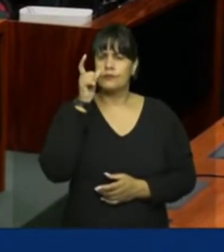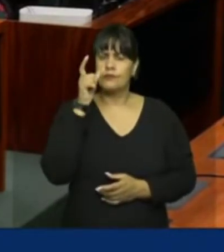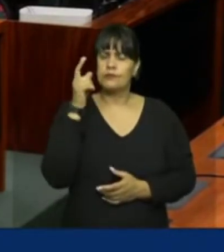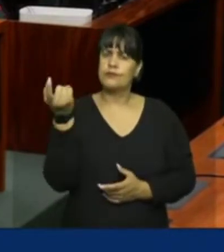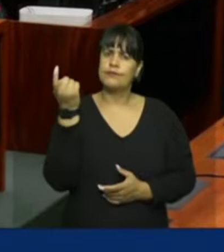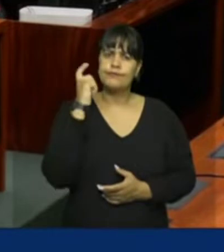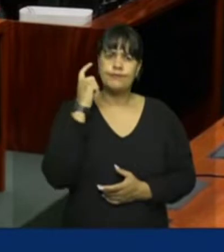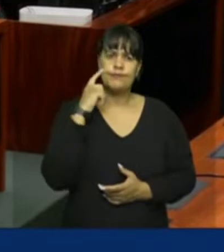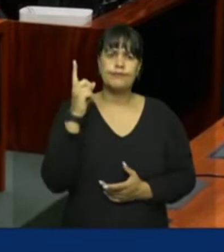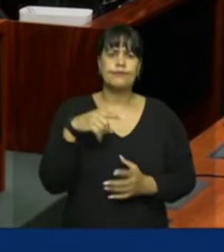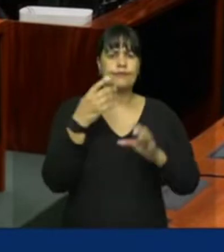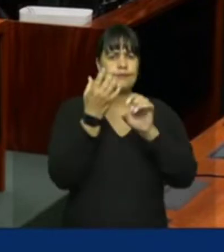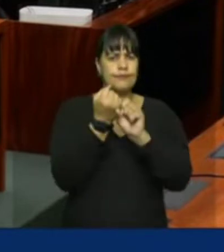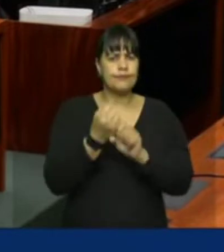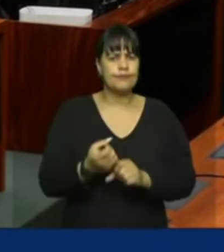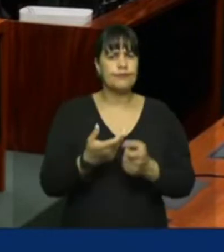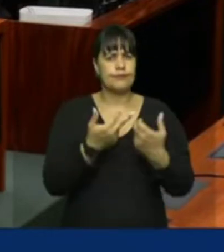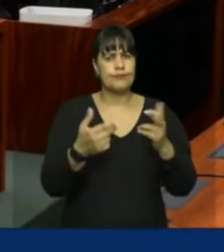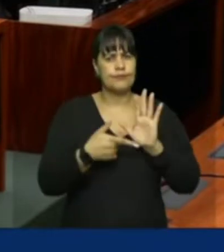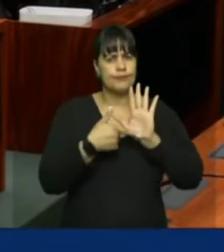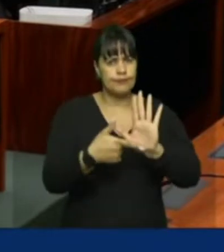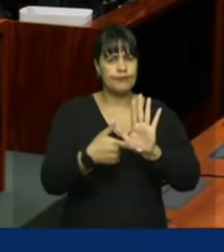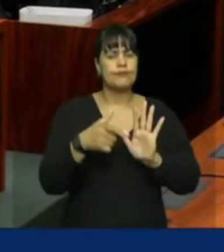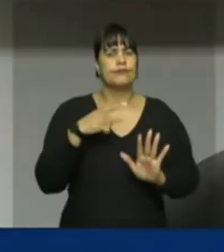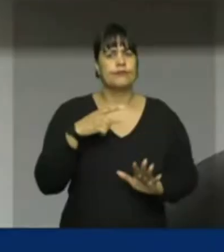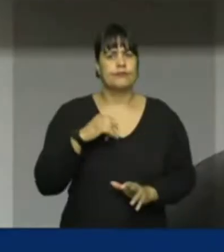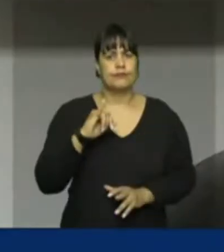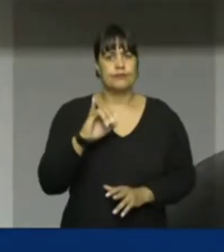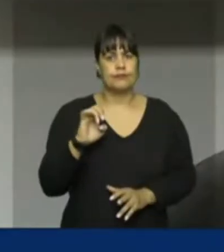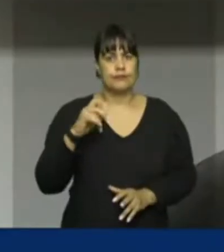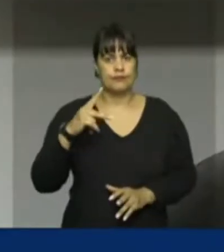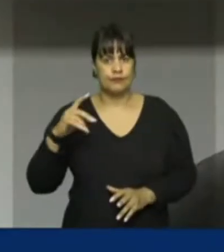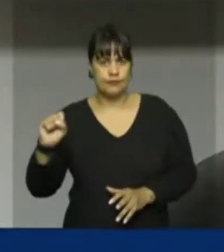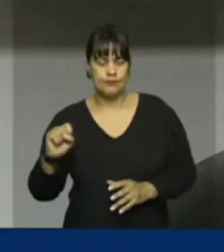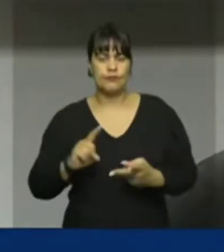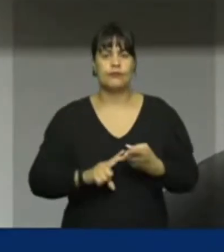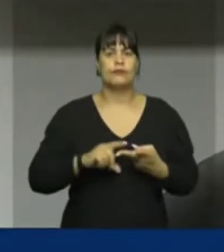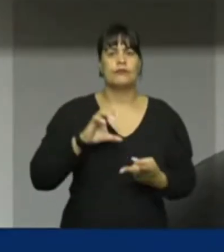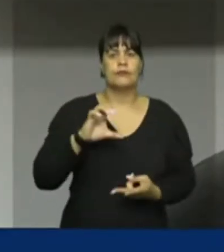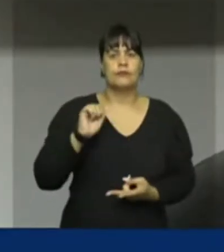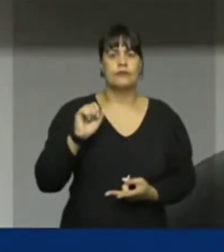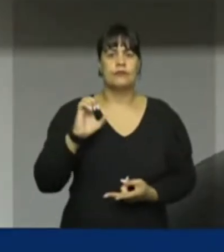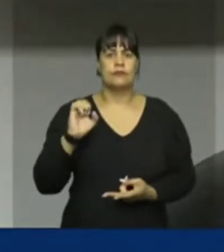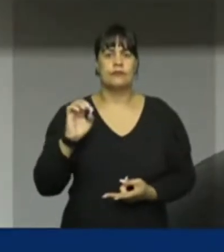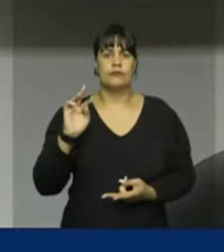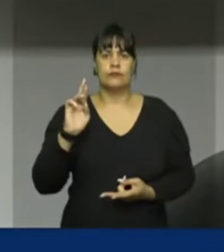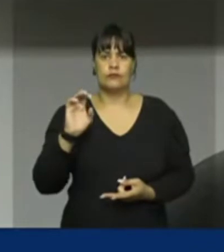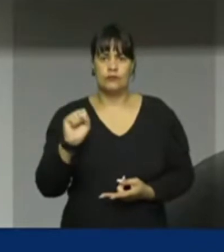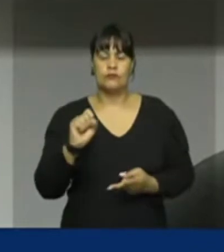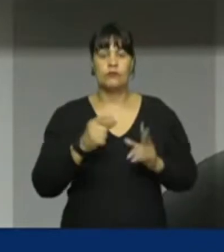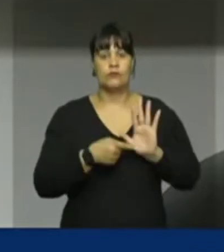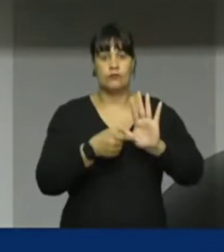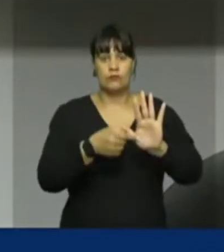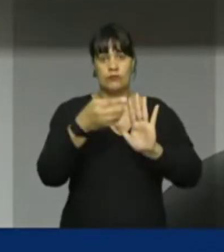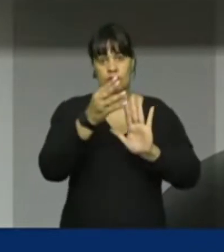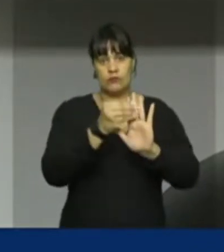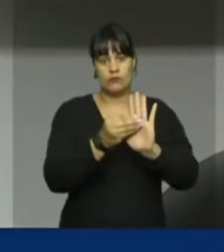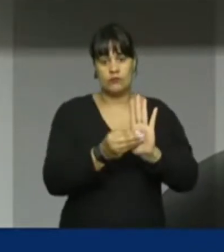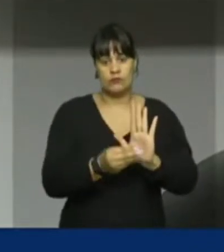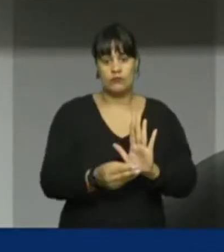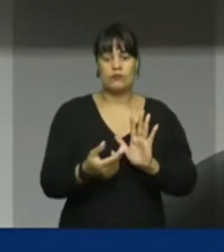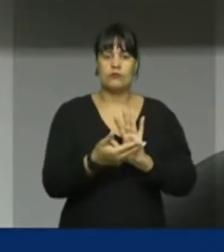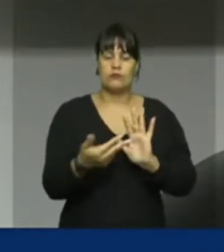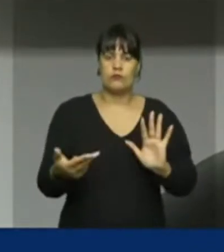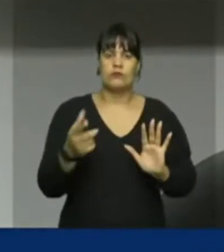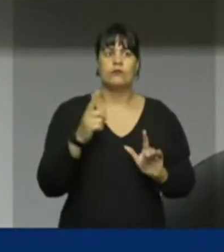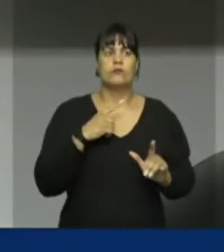dados acabam mostrando isso, né? Acho que o IEPS, Cactus, acabou de trazer um conjunto de dados. Nós,